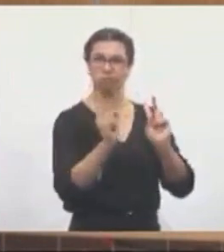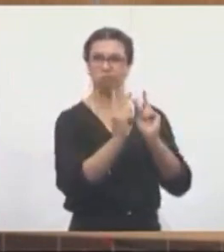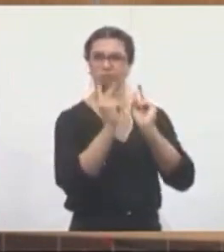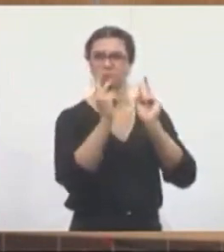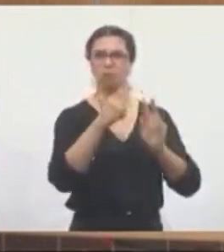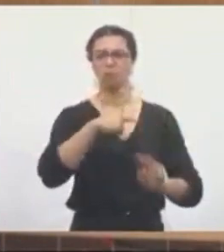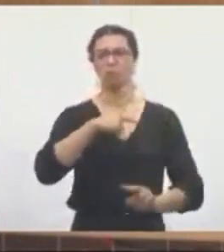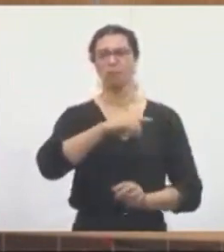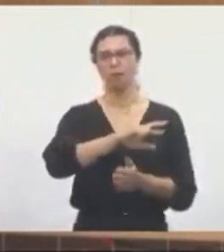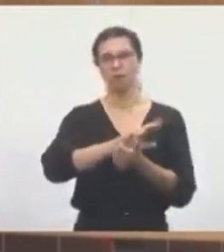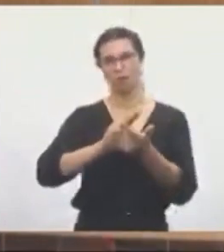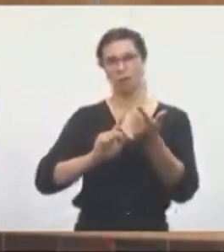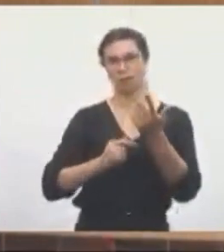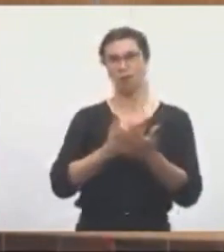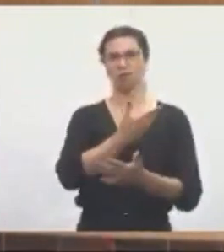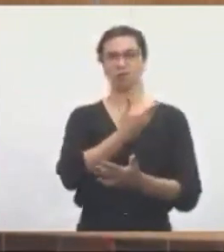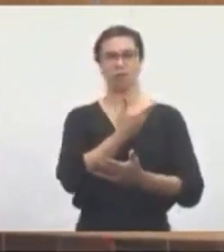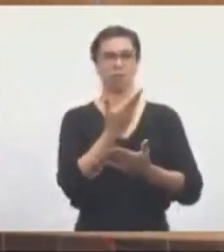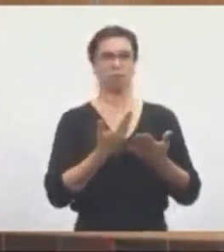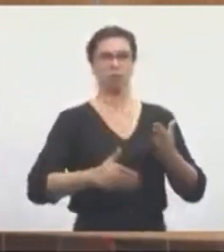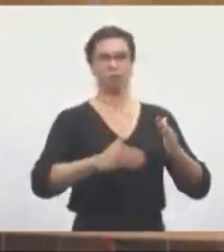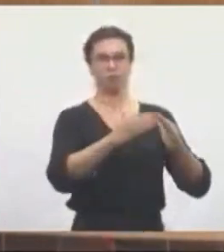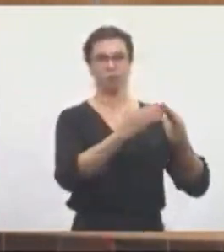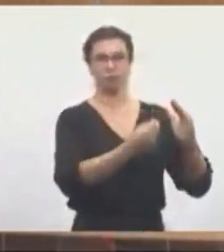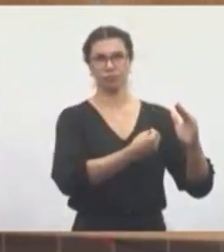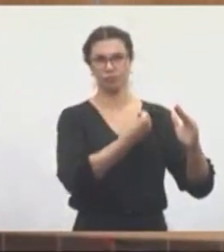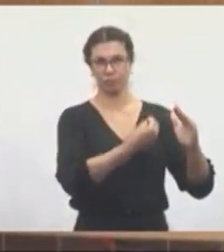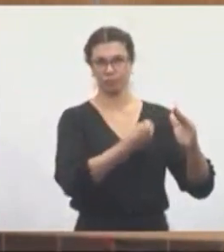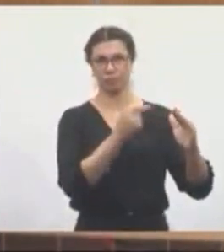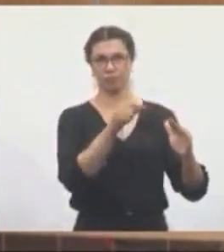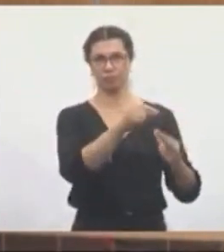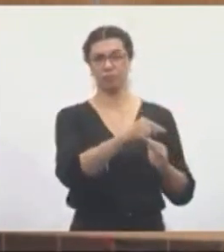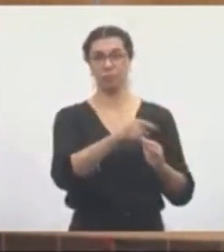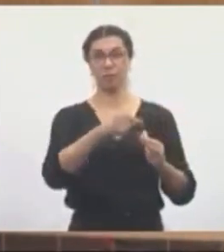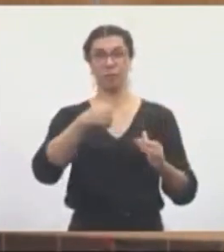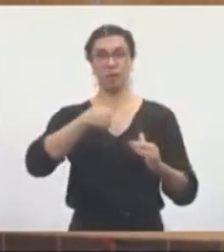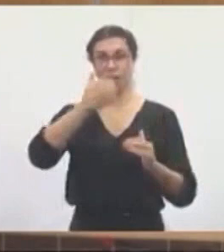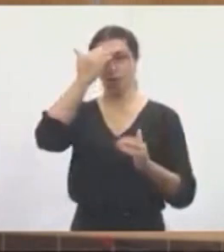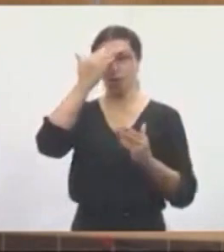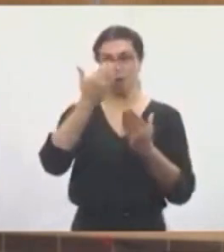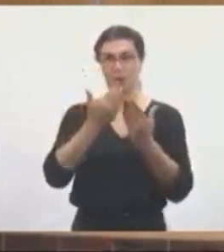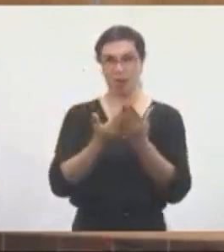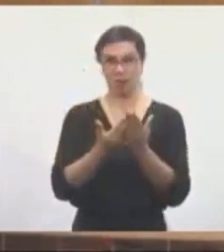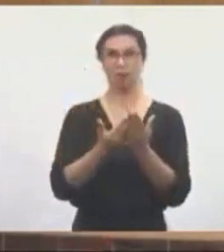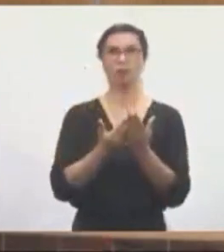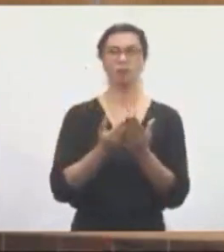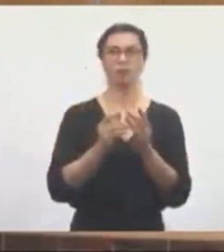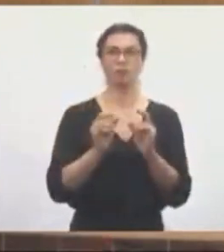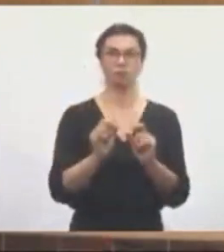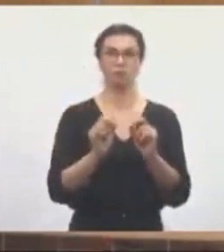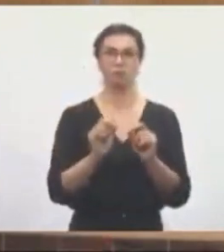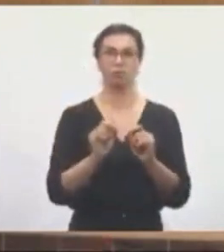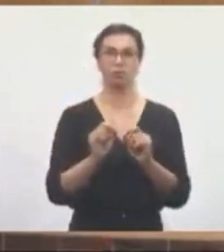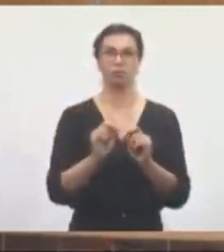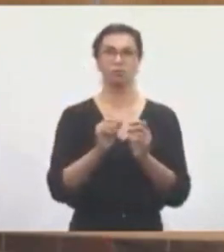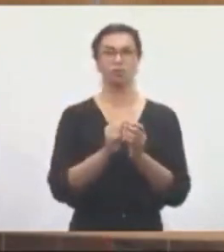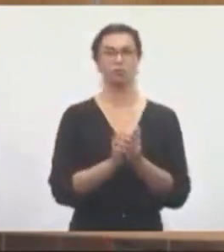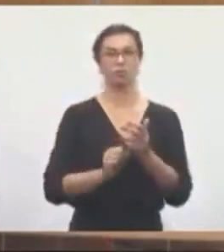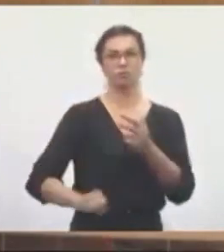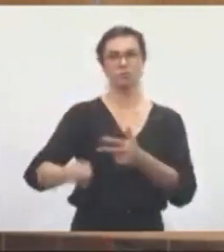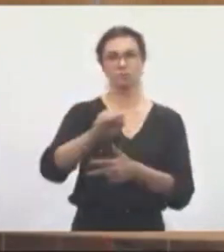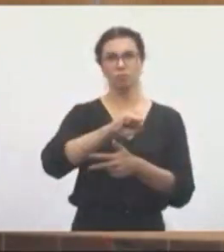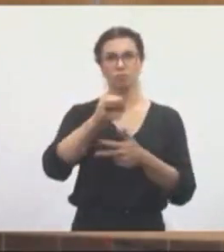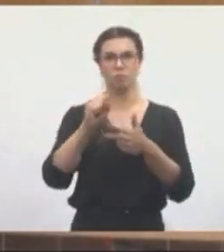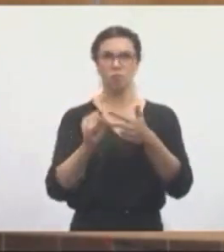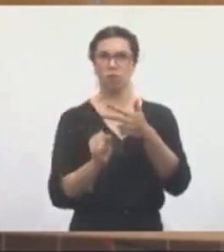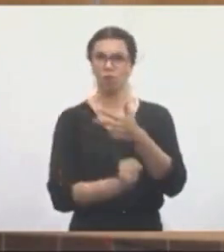no Colônia e que é muito mais do que isso. E eu acredito, como político, muito nas coisas que veem no social. O poder público, ele